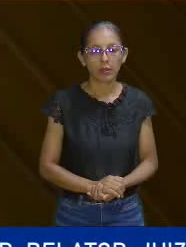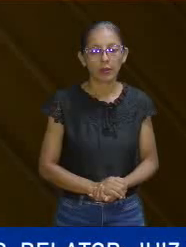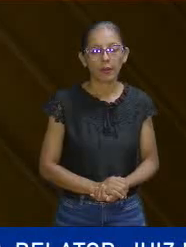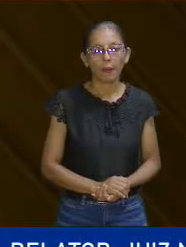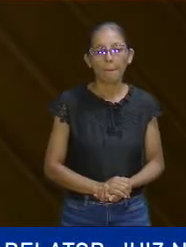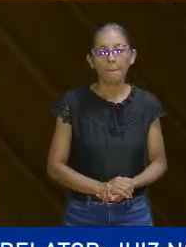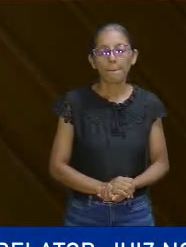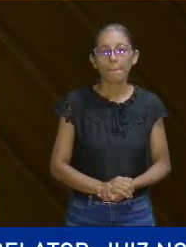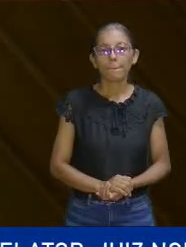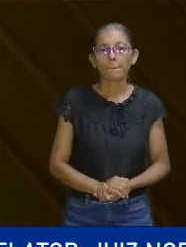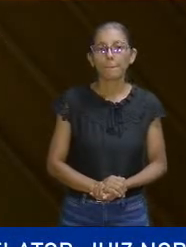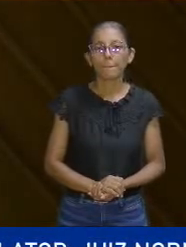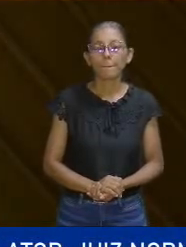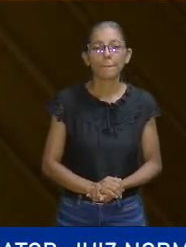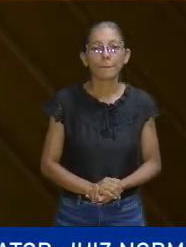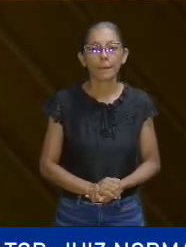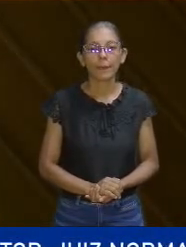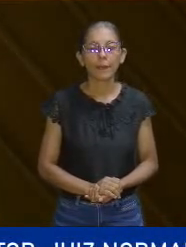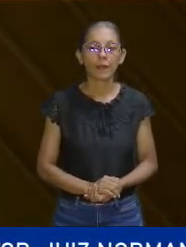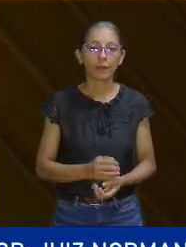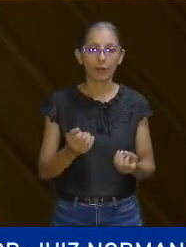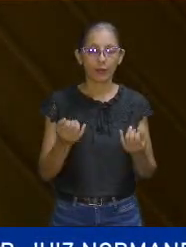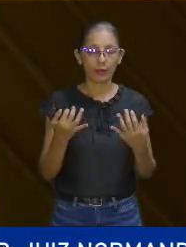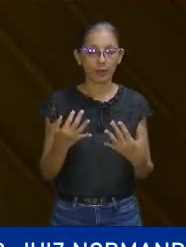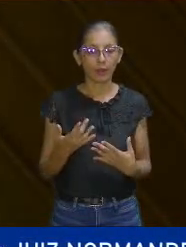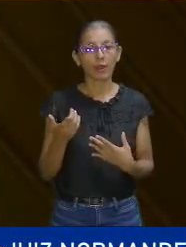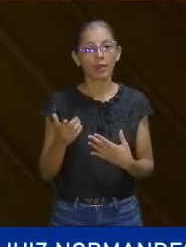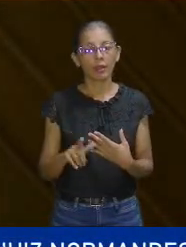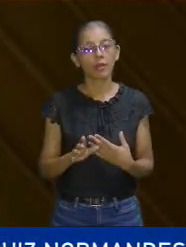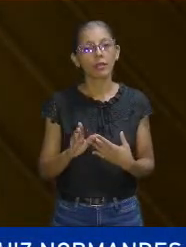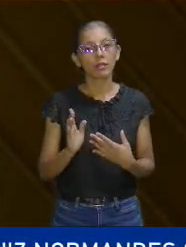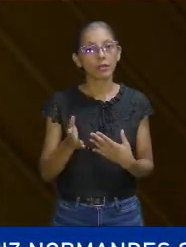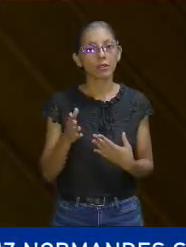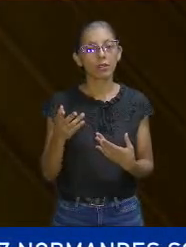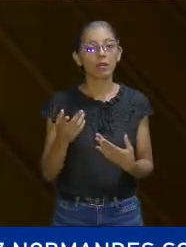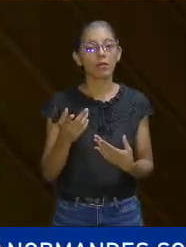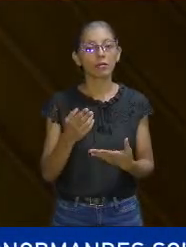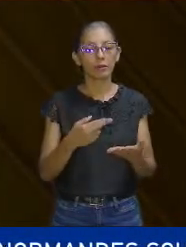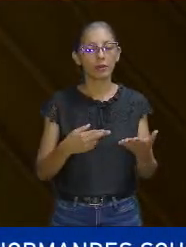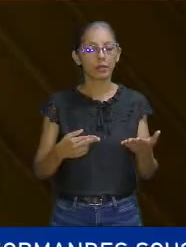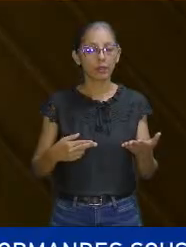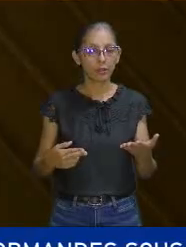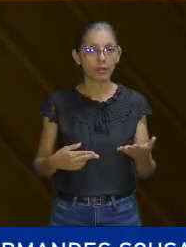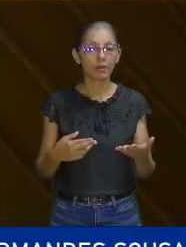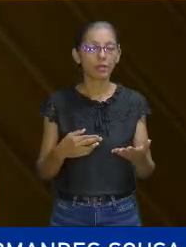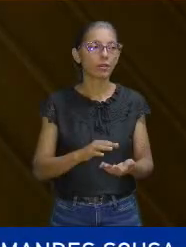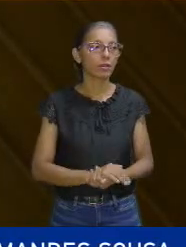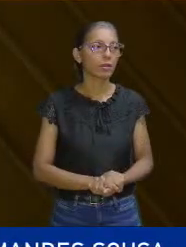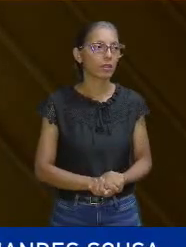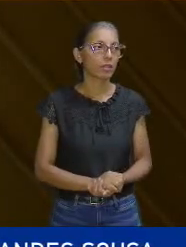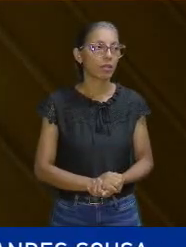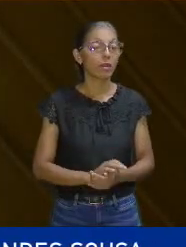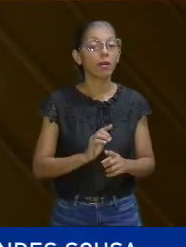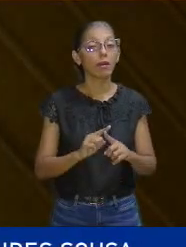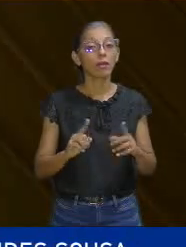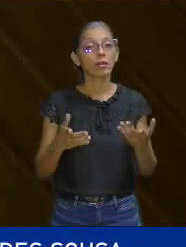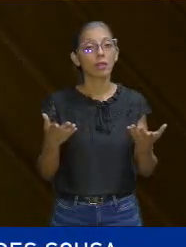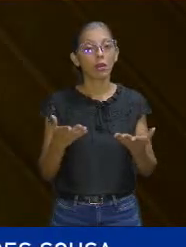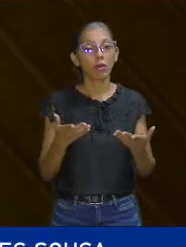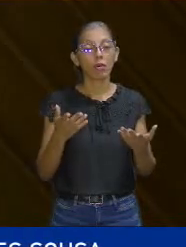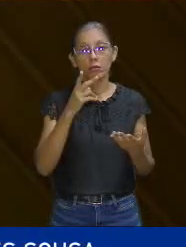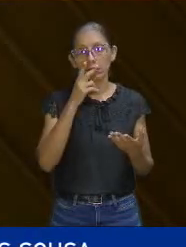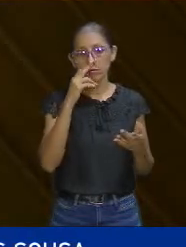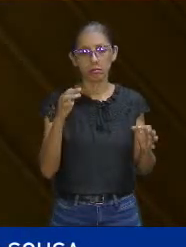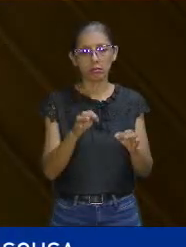a reafirmar que o processo, o inquérito já se encontrava relatado nessa quadra e se encontra pendente a